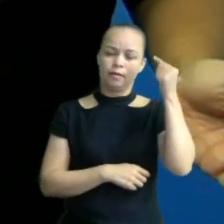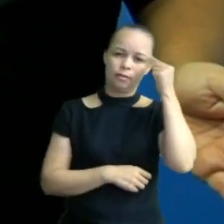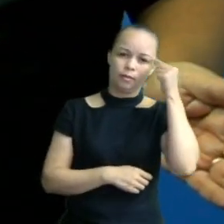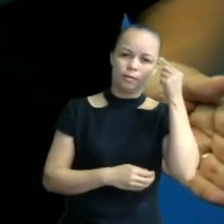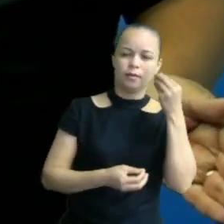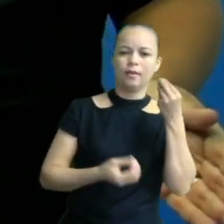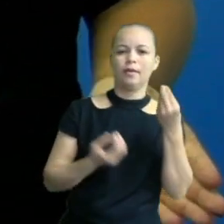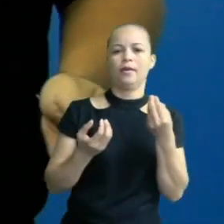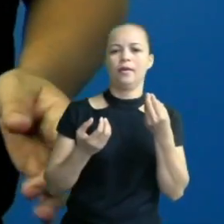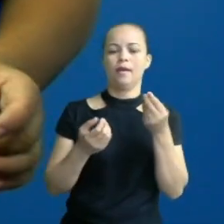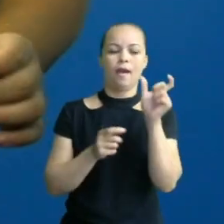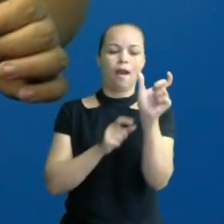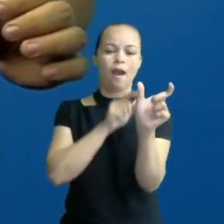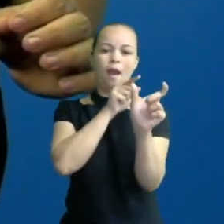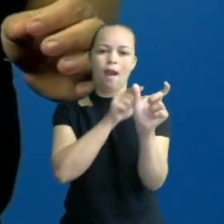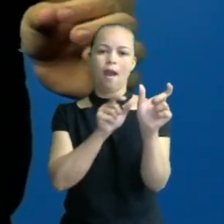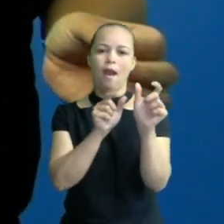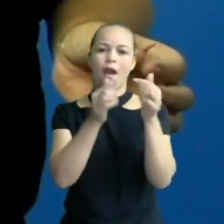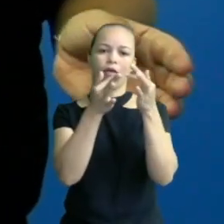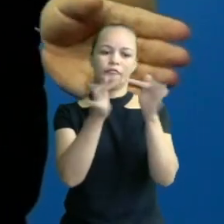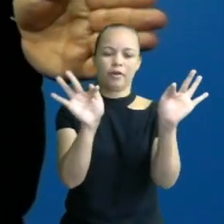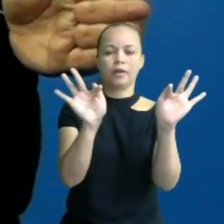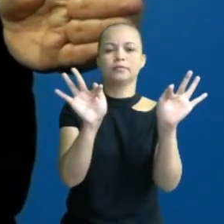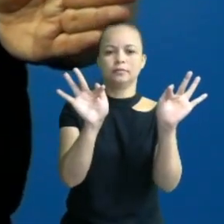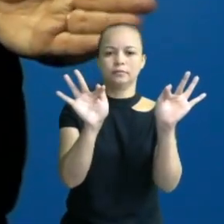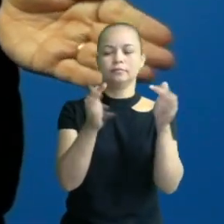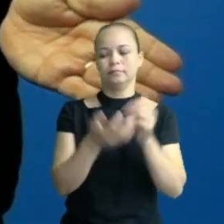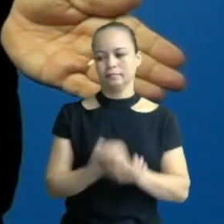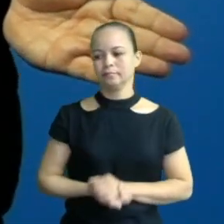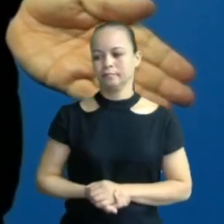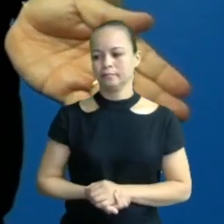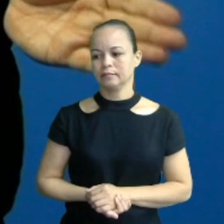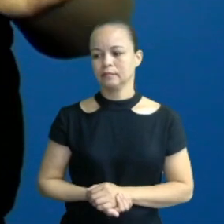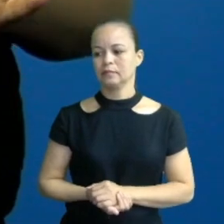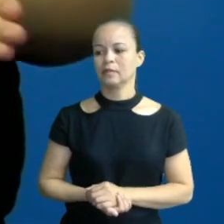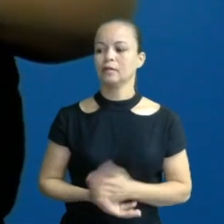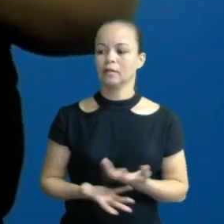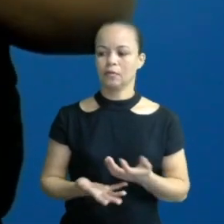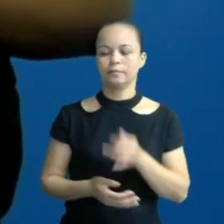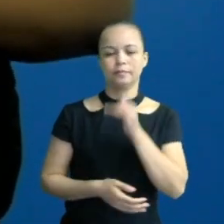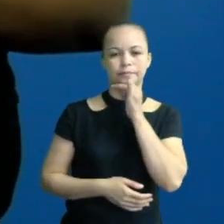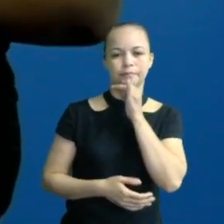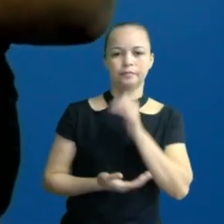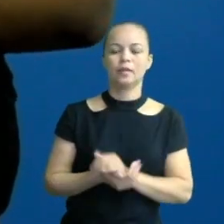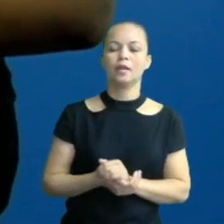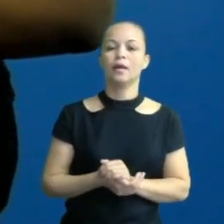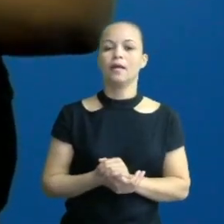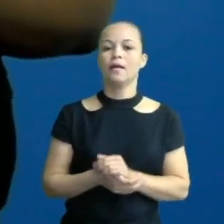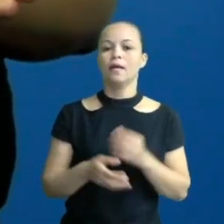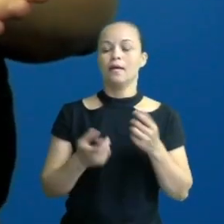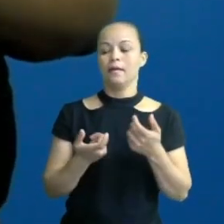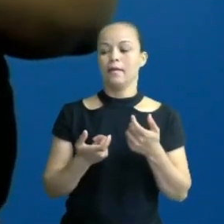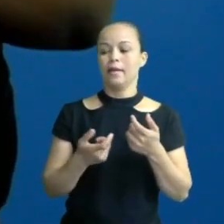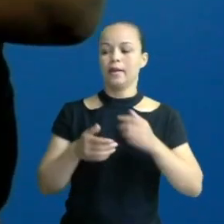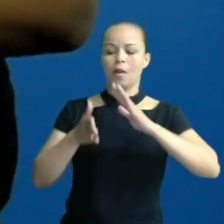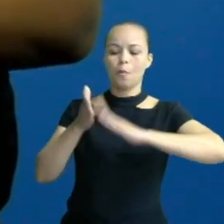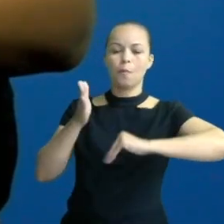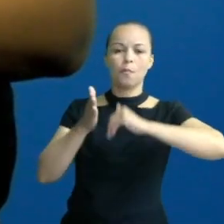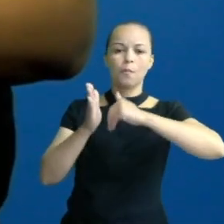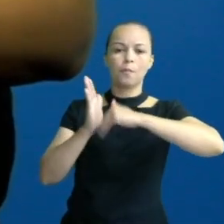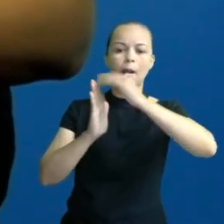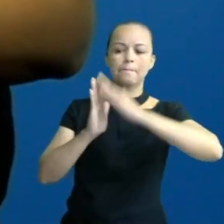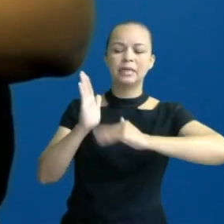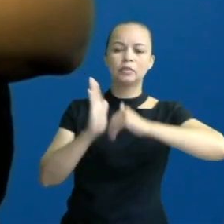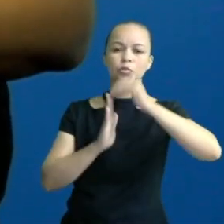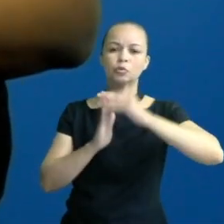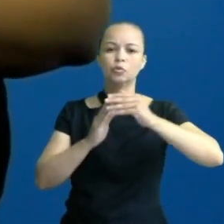implicitamente a frase, tá bom, gente? Então, era uma pintura Leonardo da Vinci. Professor, por que